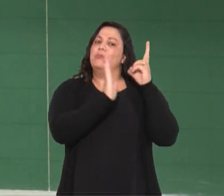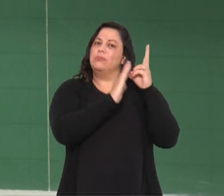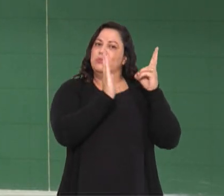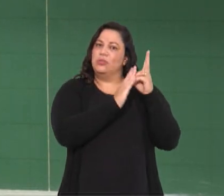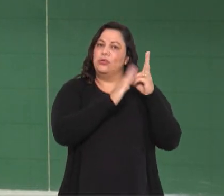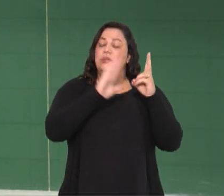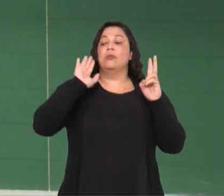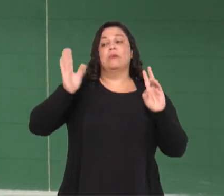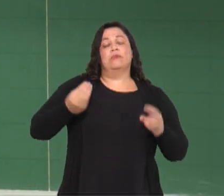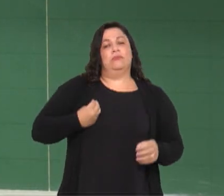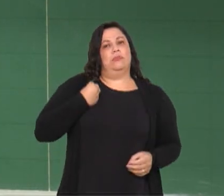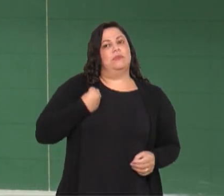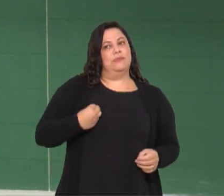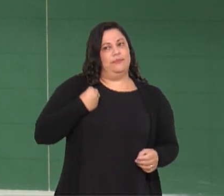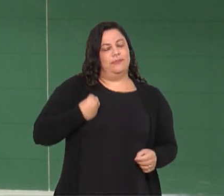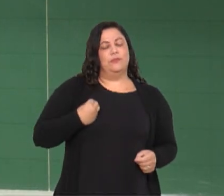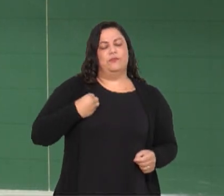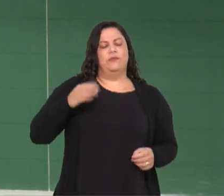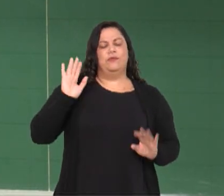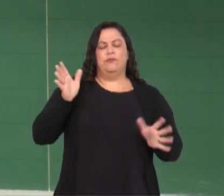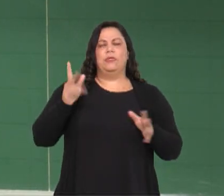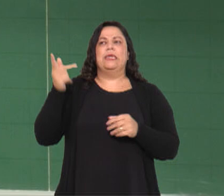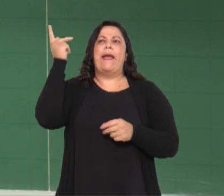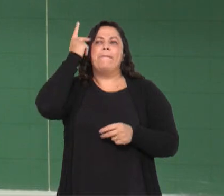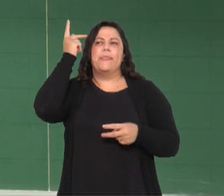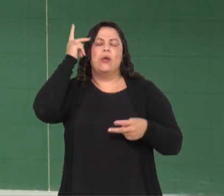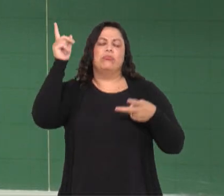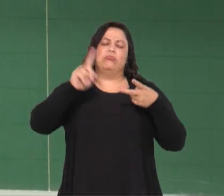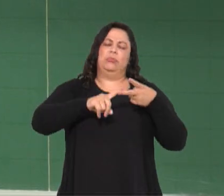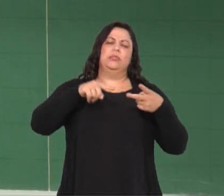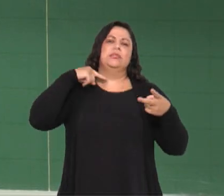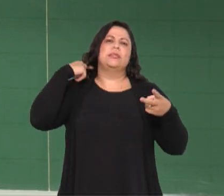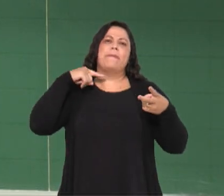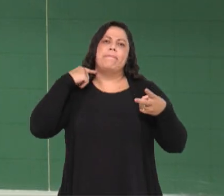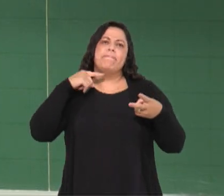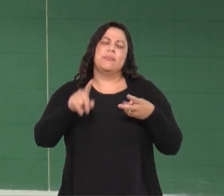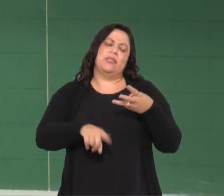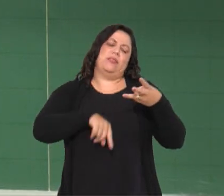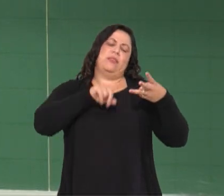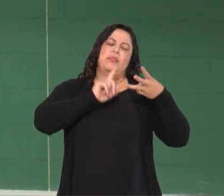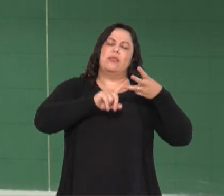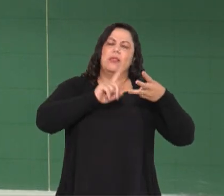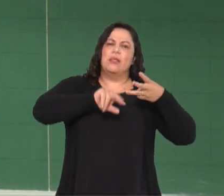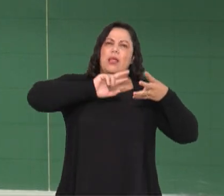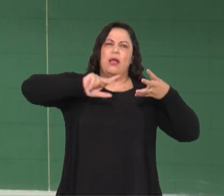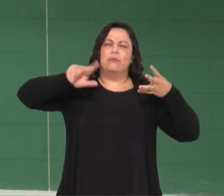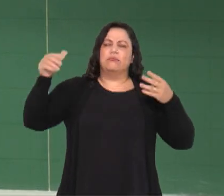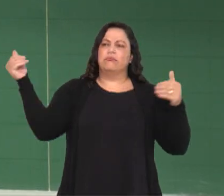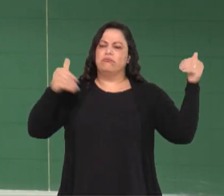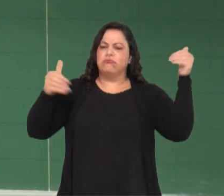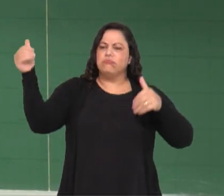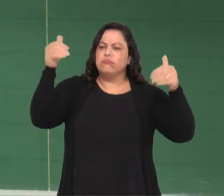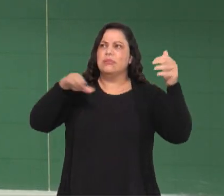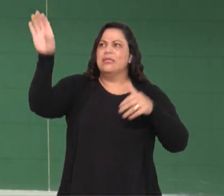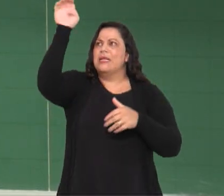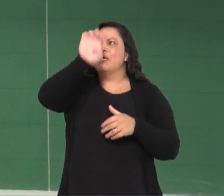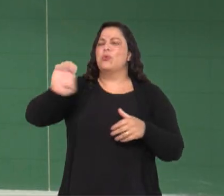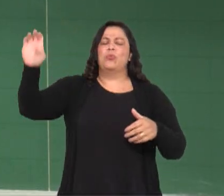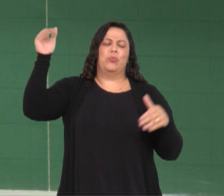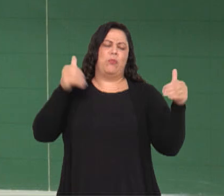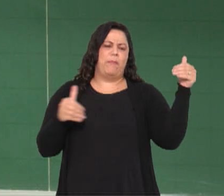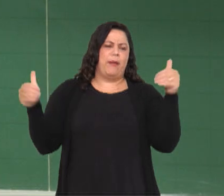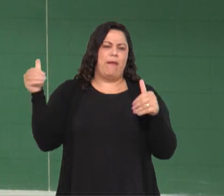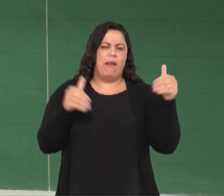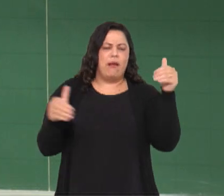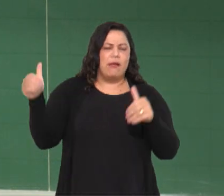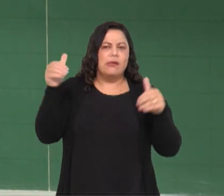aqui a região, até paulistas, mineiros que vieram para cá, imigrantes europeus que também vieram